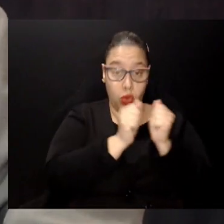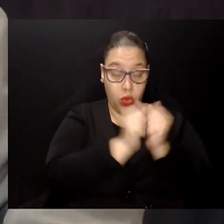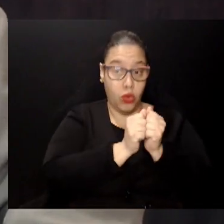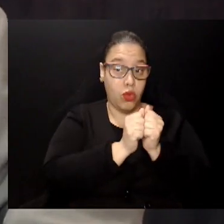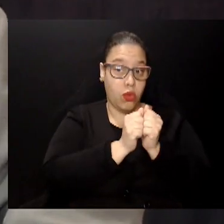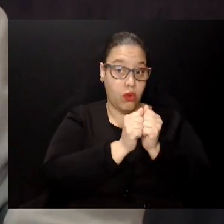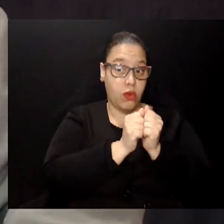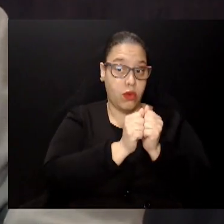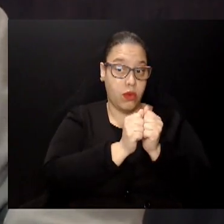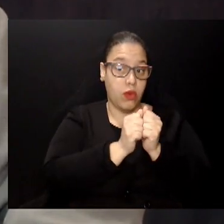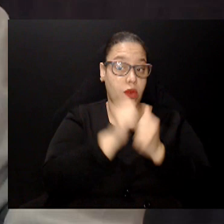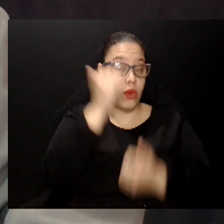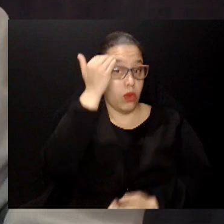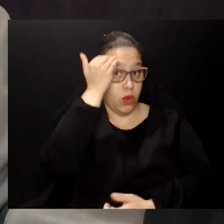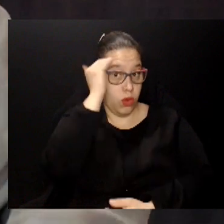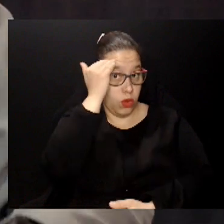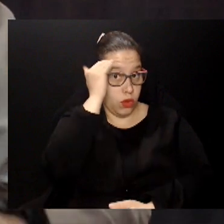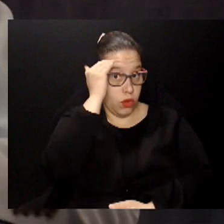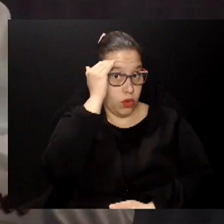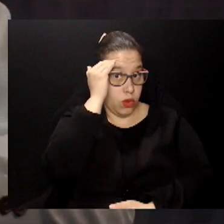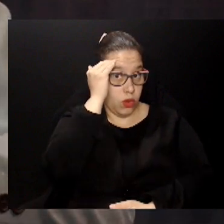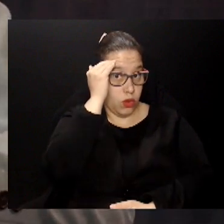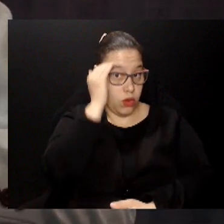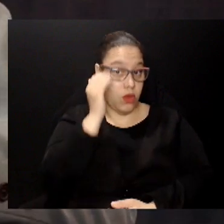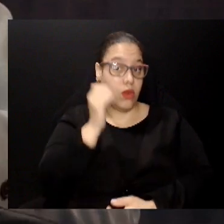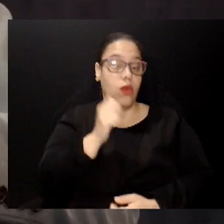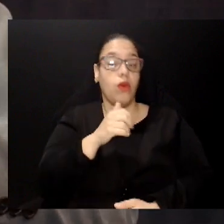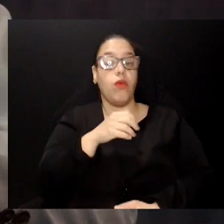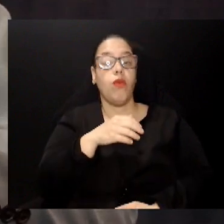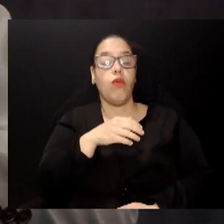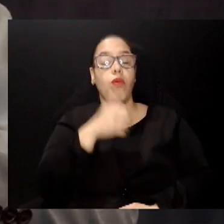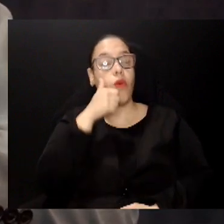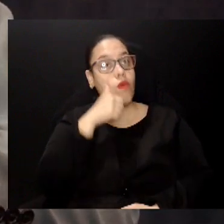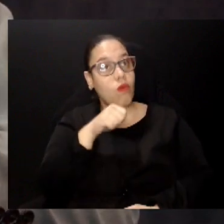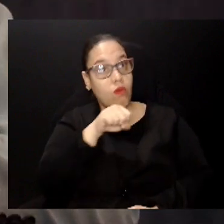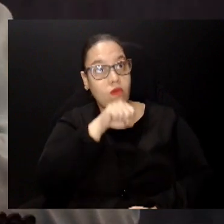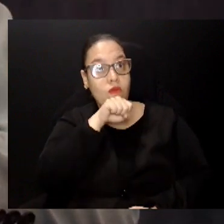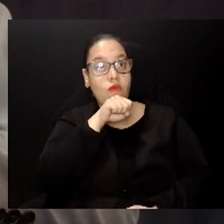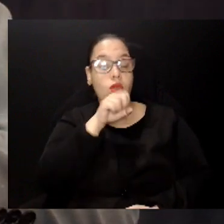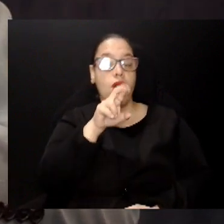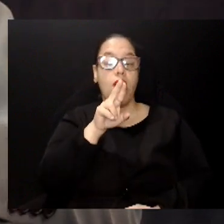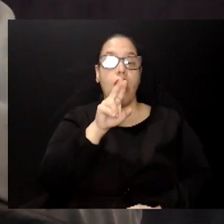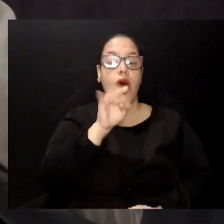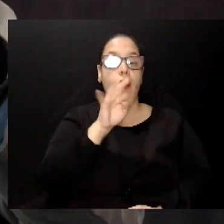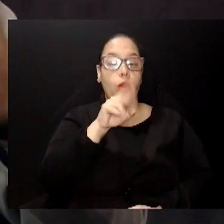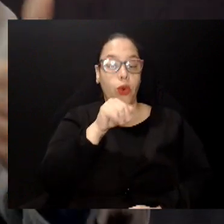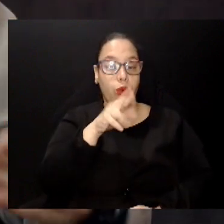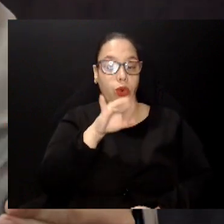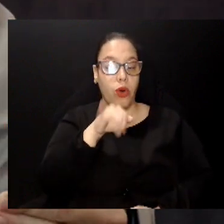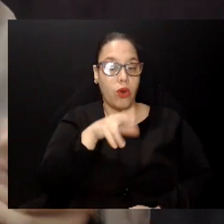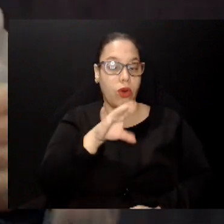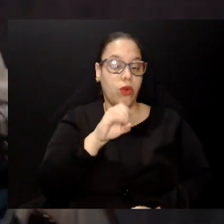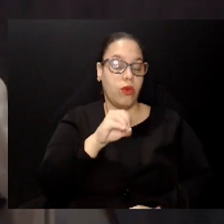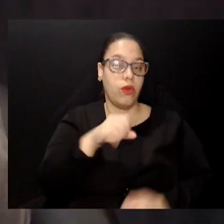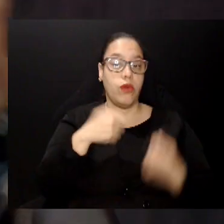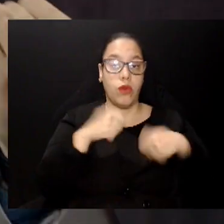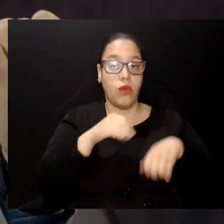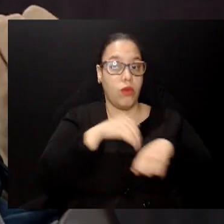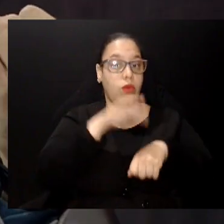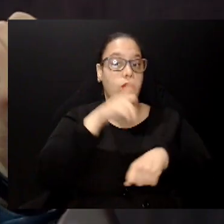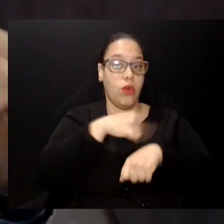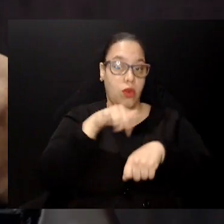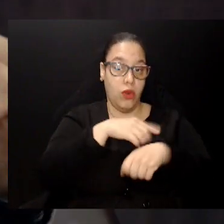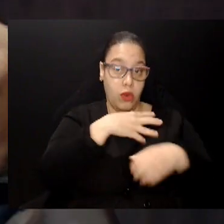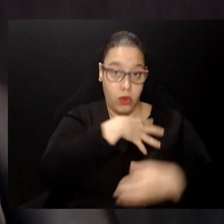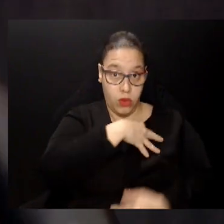entendo que, assim, principalmente nos primeiros anos, muitas mães, elas acabam se autoanulando, né? No sentido de que eu preciso estar o máximo de tempo com meu filho. Existe uma pressão